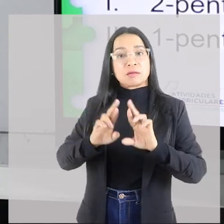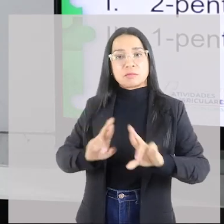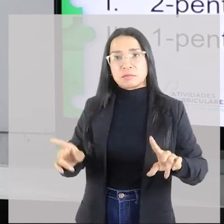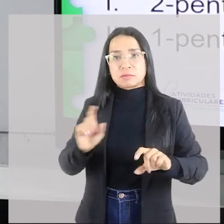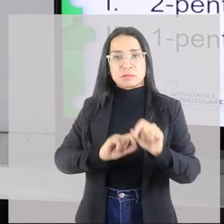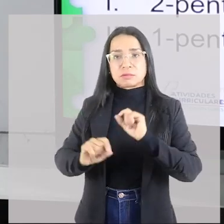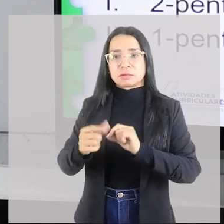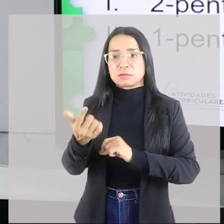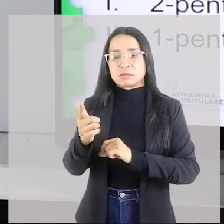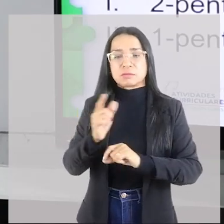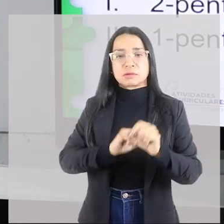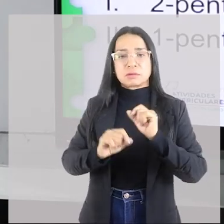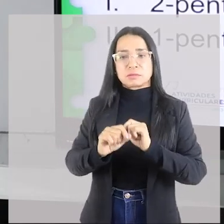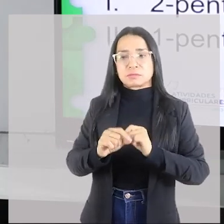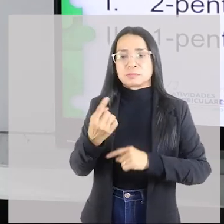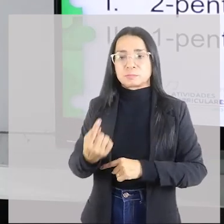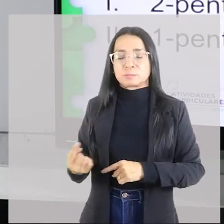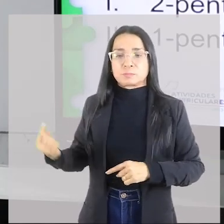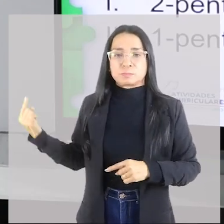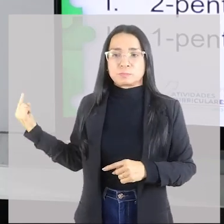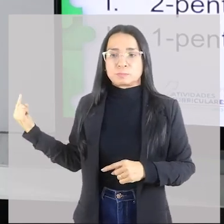Então, ciclobutano não dá.